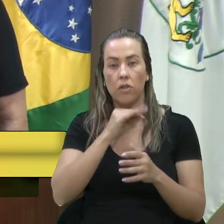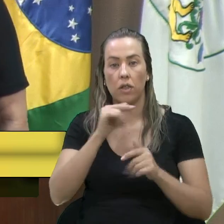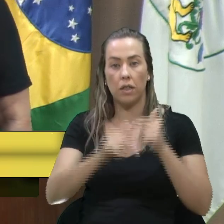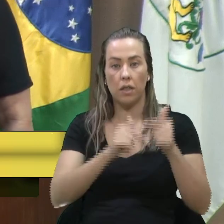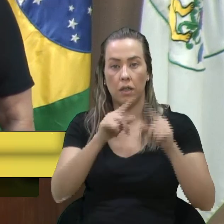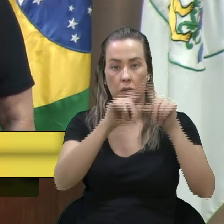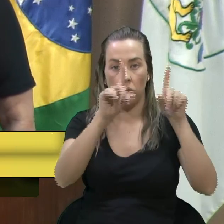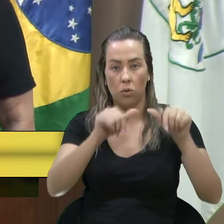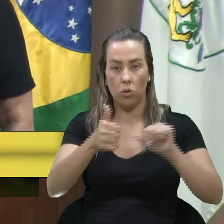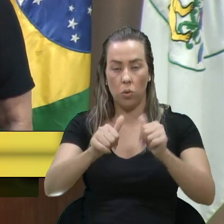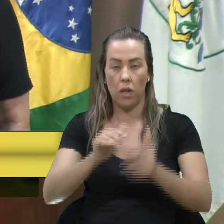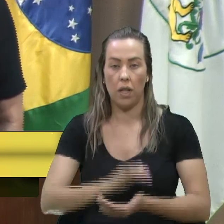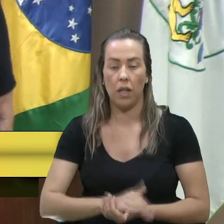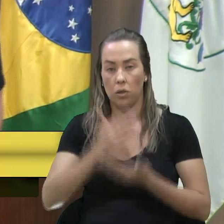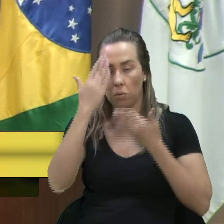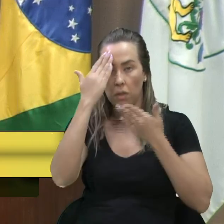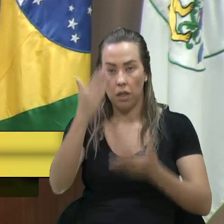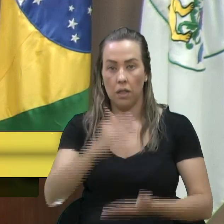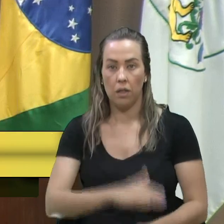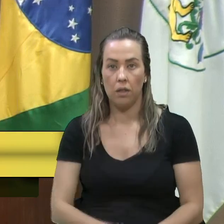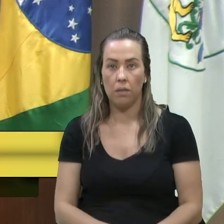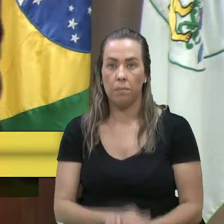público de qualidade. Muito obrigada.